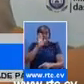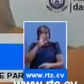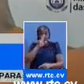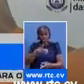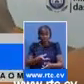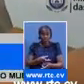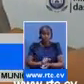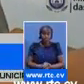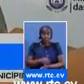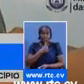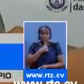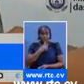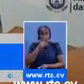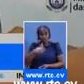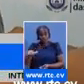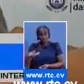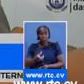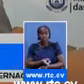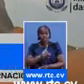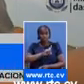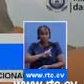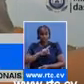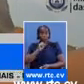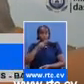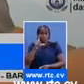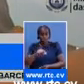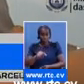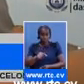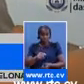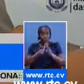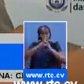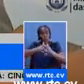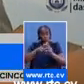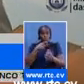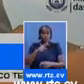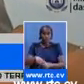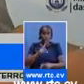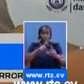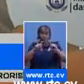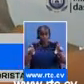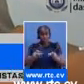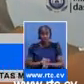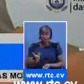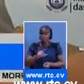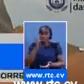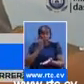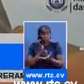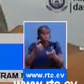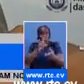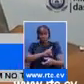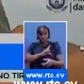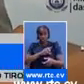avançar para a privatização, porque podemos também apenas reestruturar a empresa. O que consta da lista não é tudo privatizar. Significa que vamos ter de